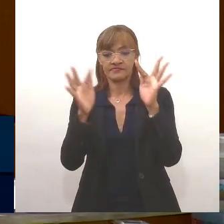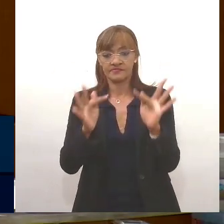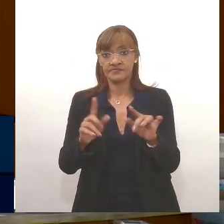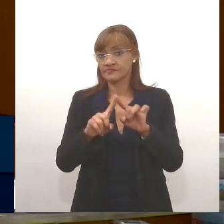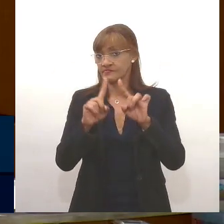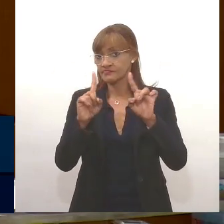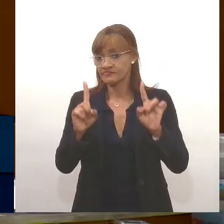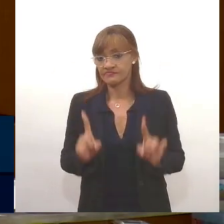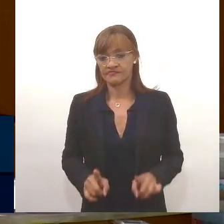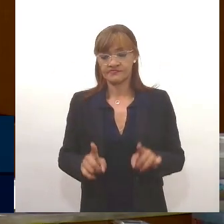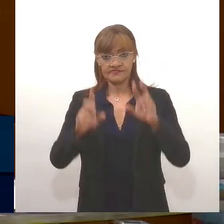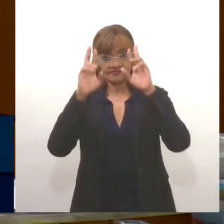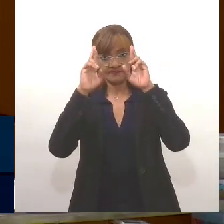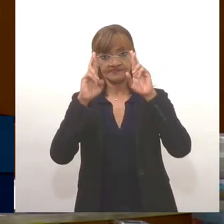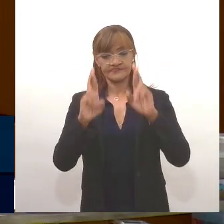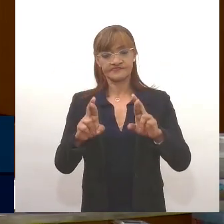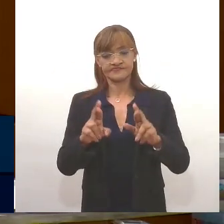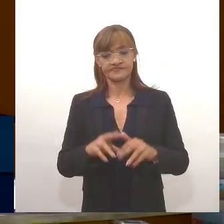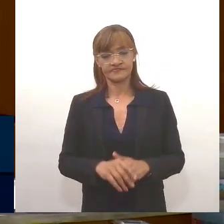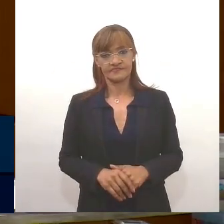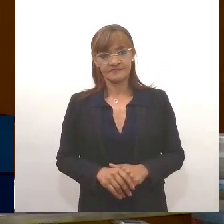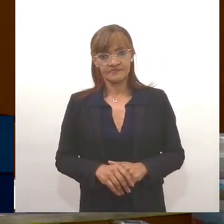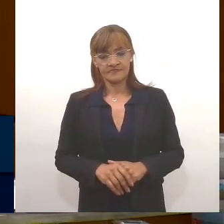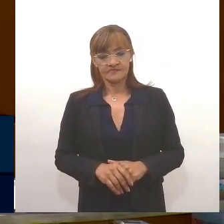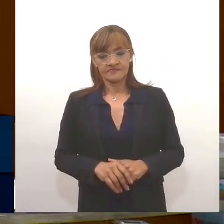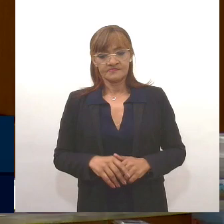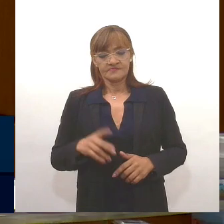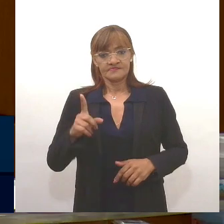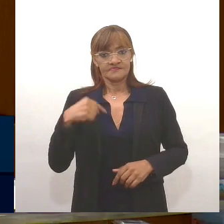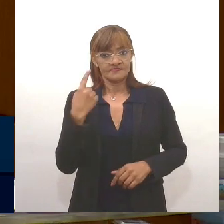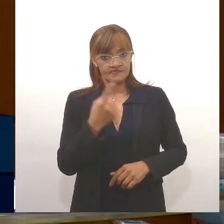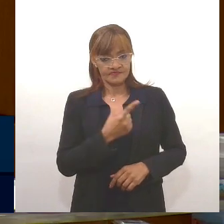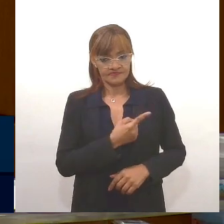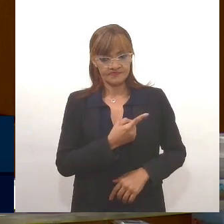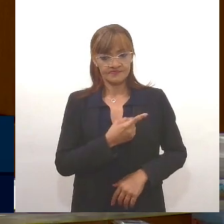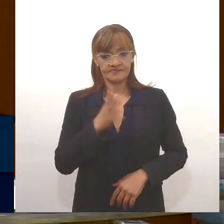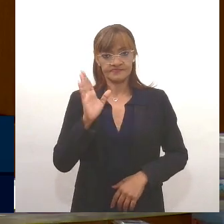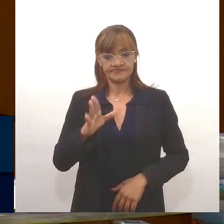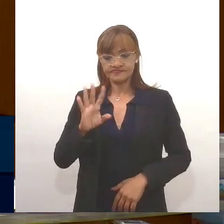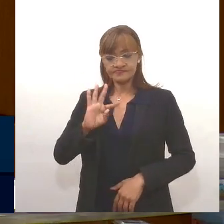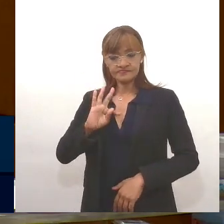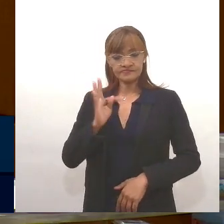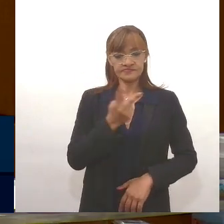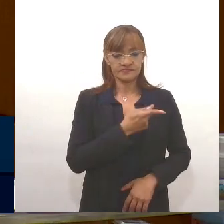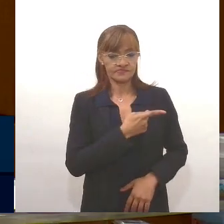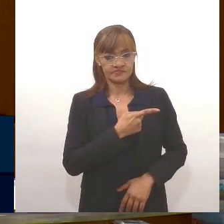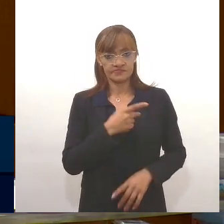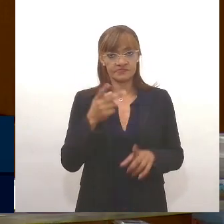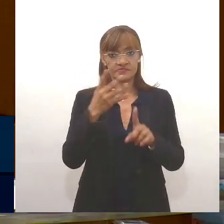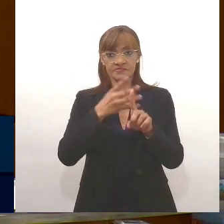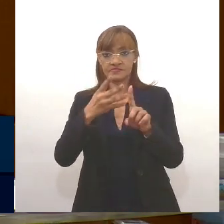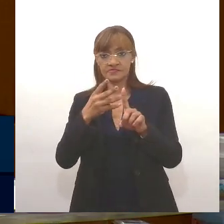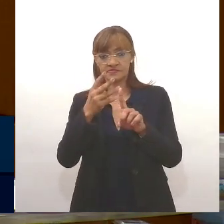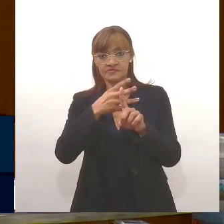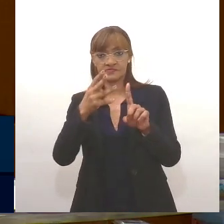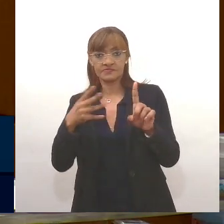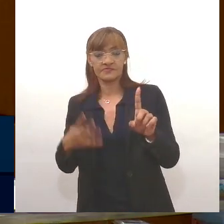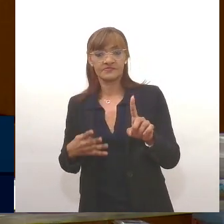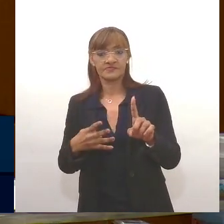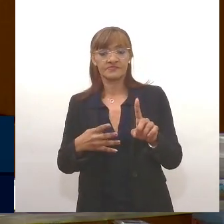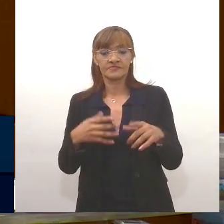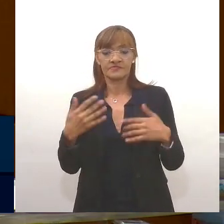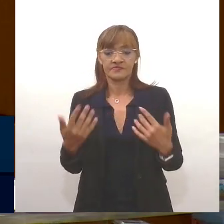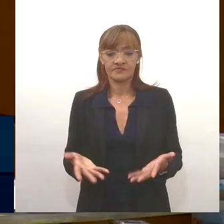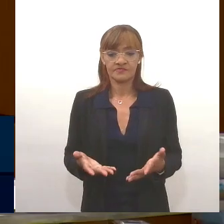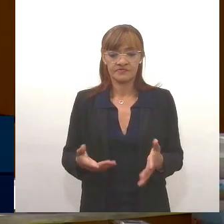respeito isso a gente nós pessoas trans lgbts infelizmente tinha até pouco tempo atrás eu